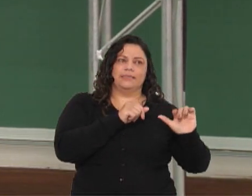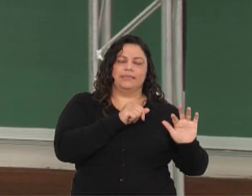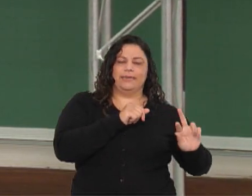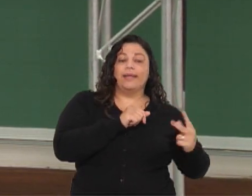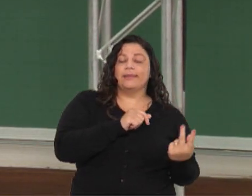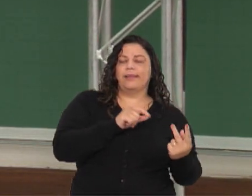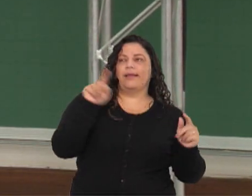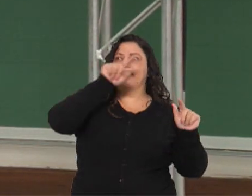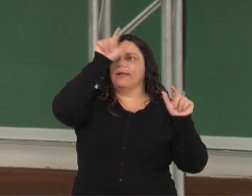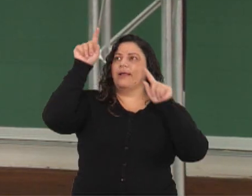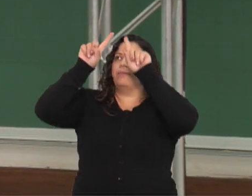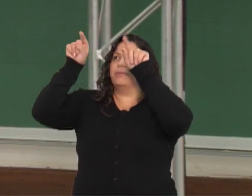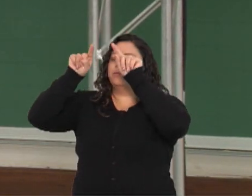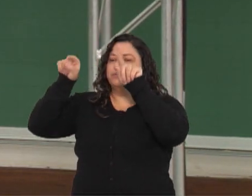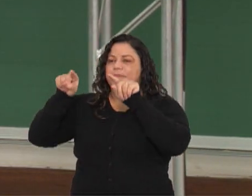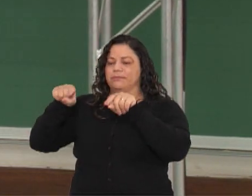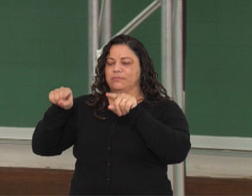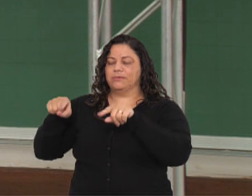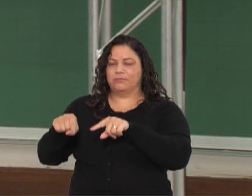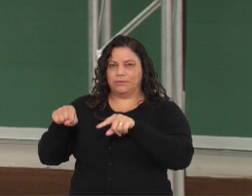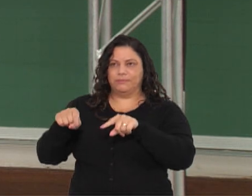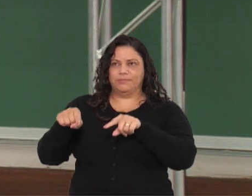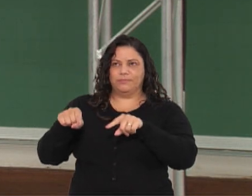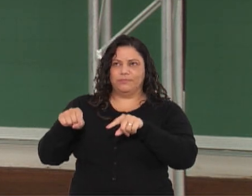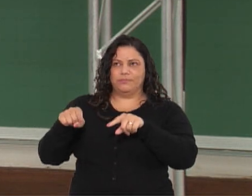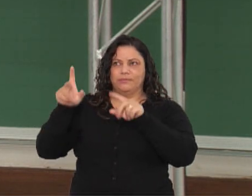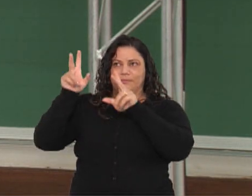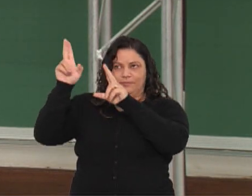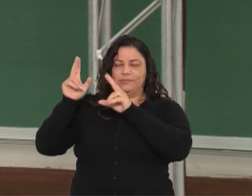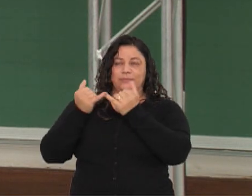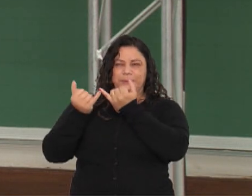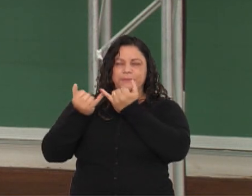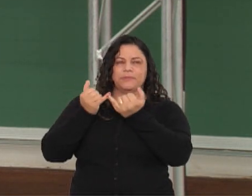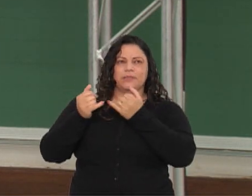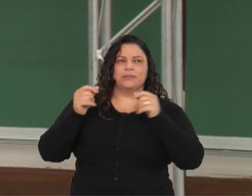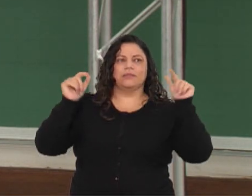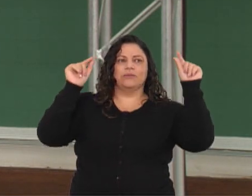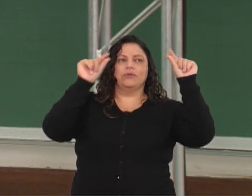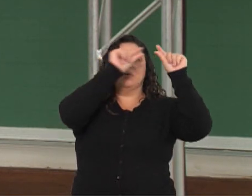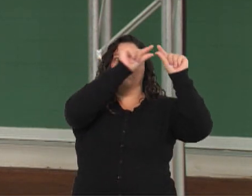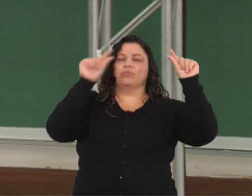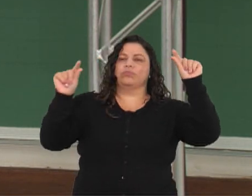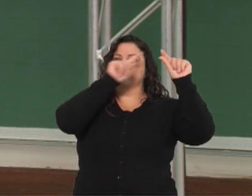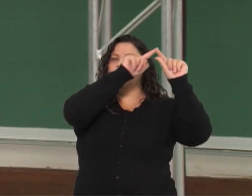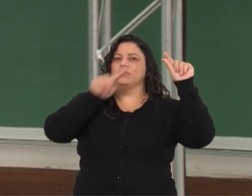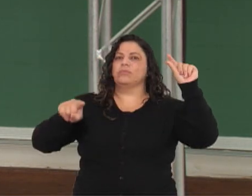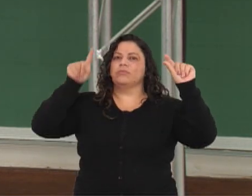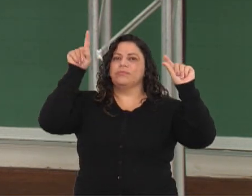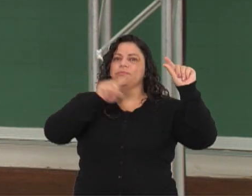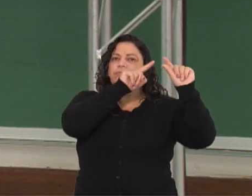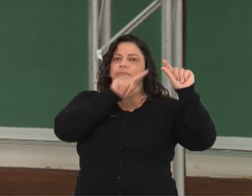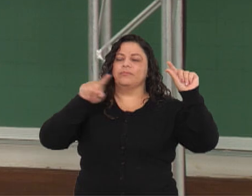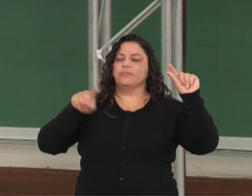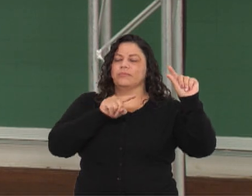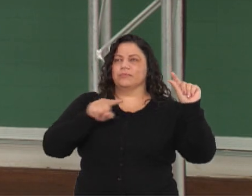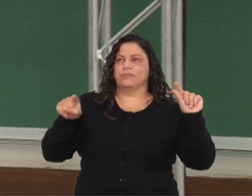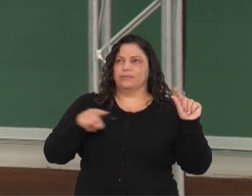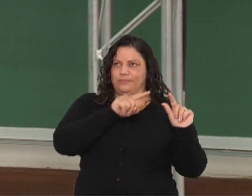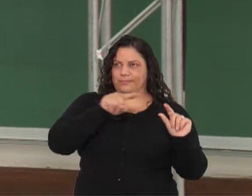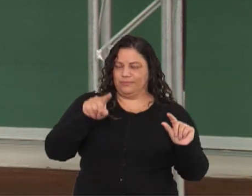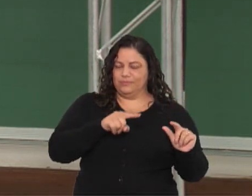nós tínhamos aqui quickly ou slowly. Quickly é rapidamente e slowly é